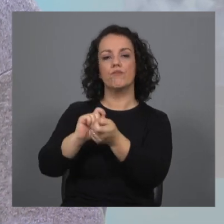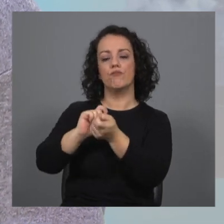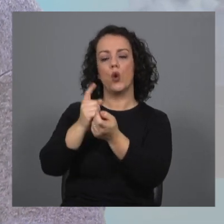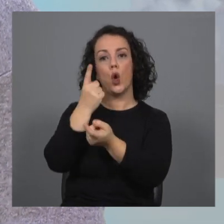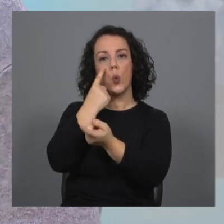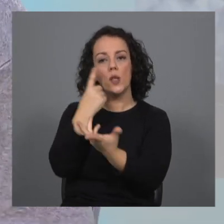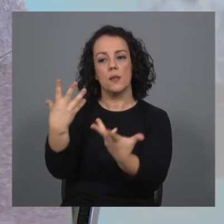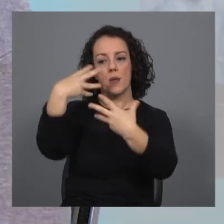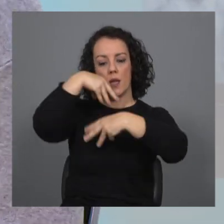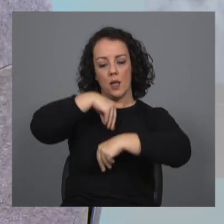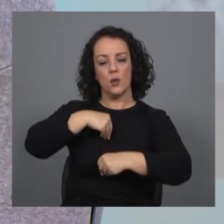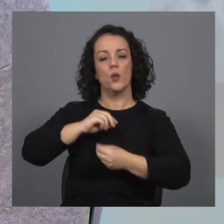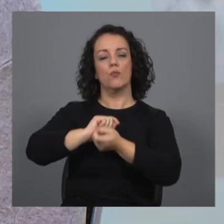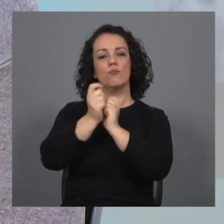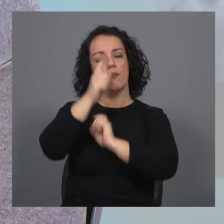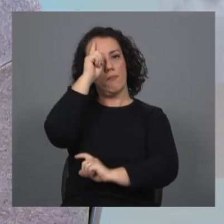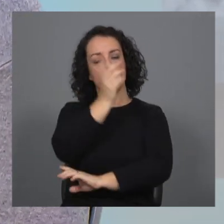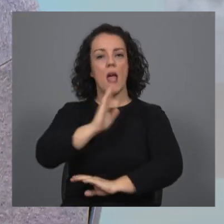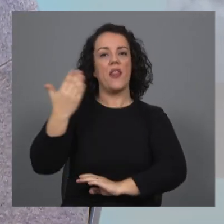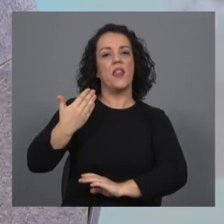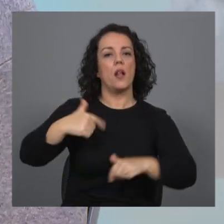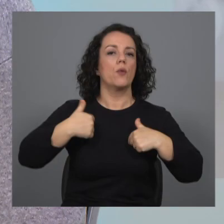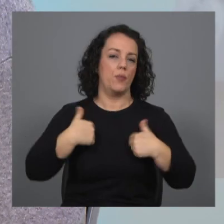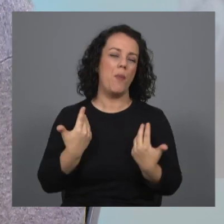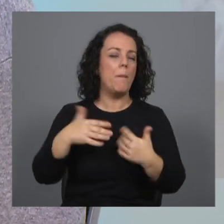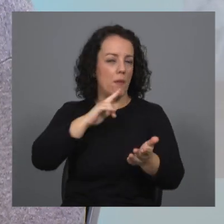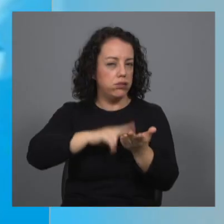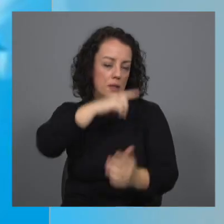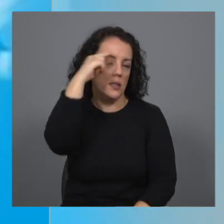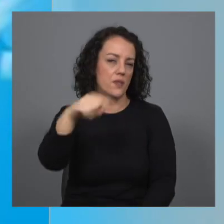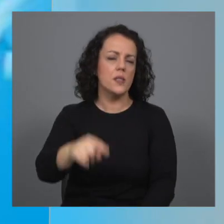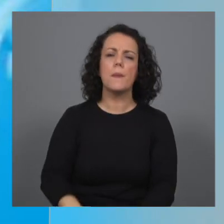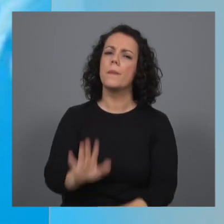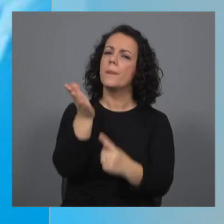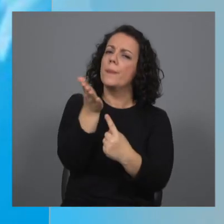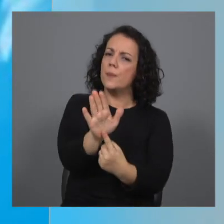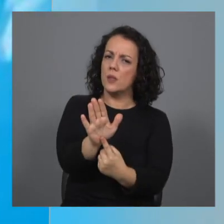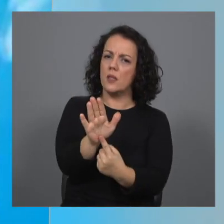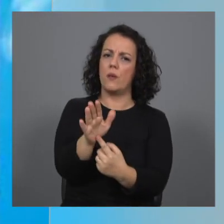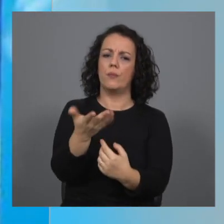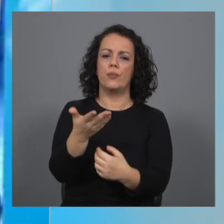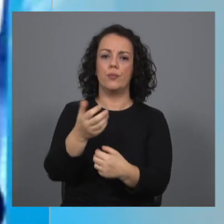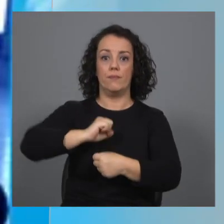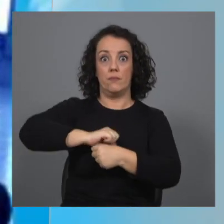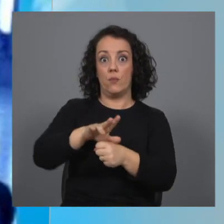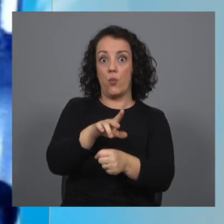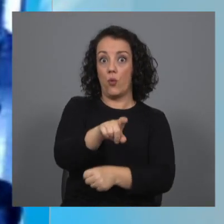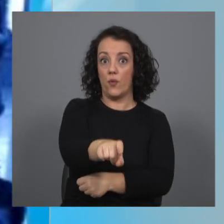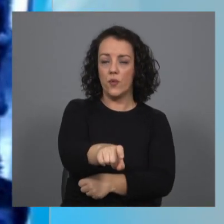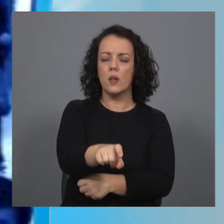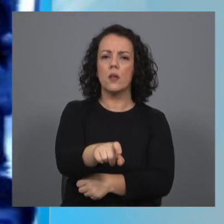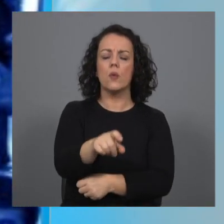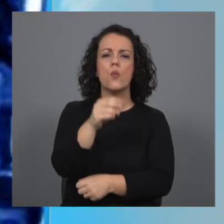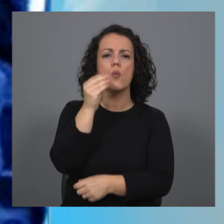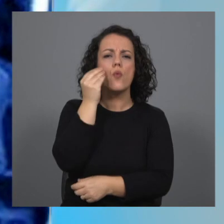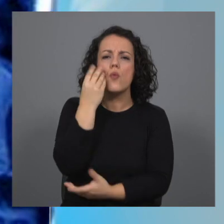conhecimento e também advogar pelos seus direitos, mas de facto é muito difícil. Por exemplo, situações da Covid, de que forma é